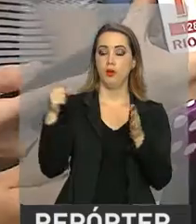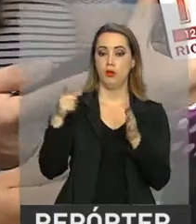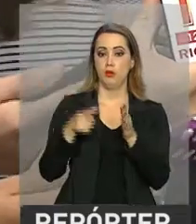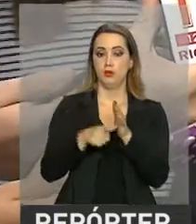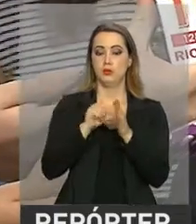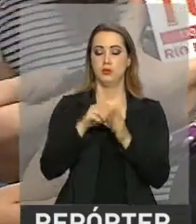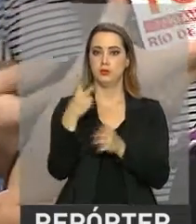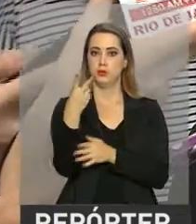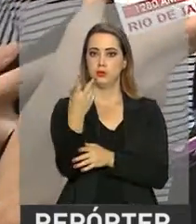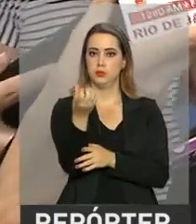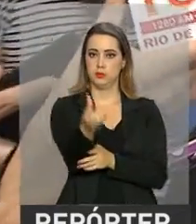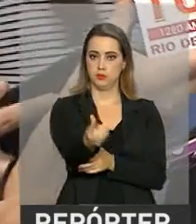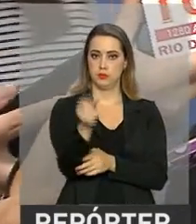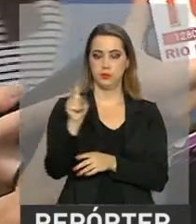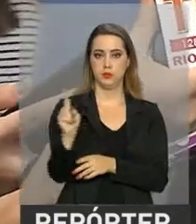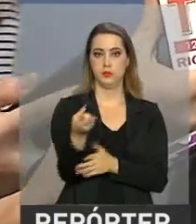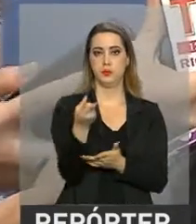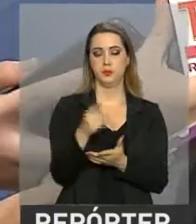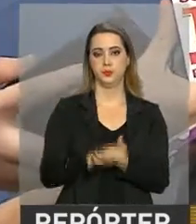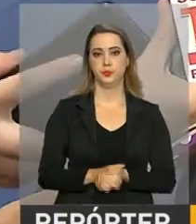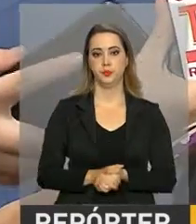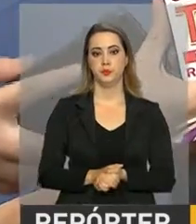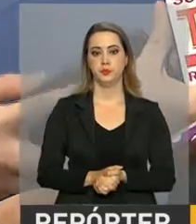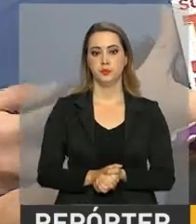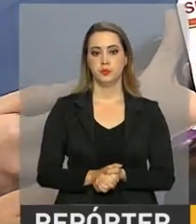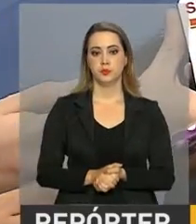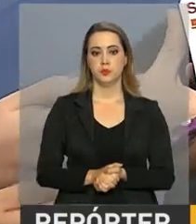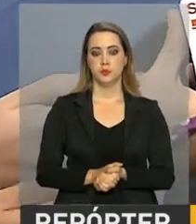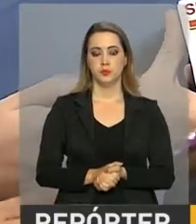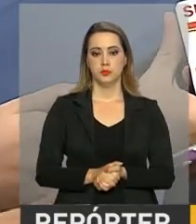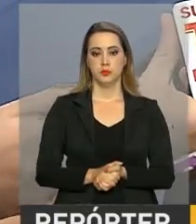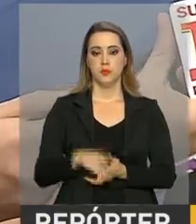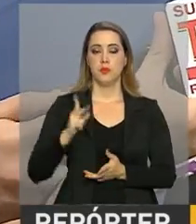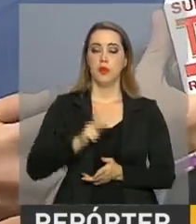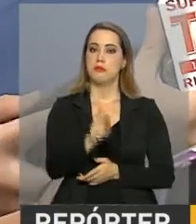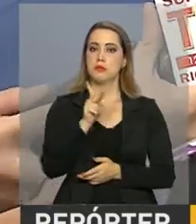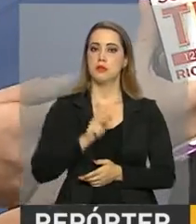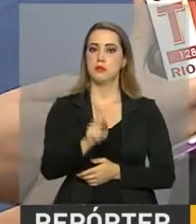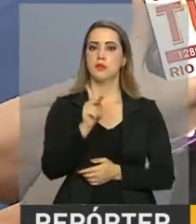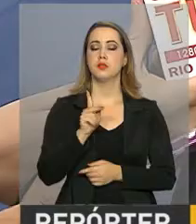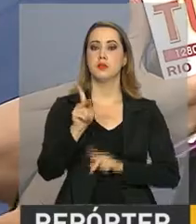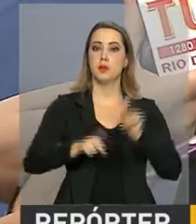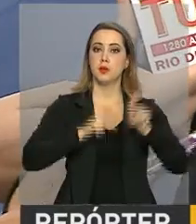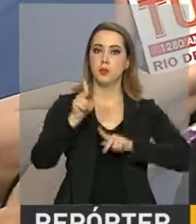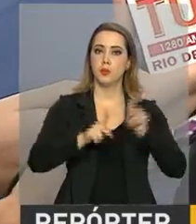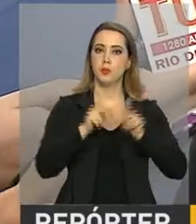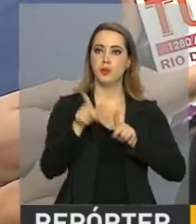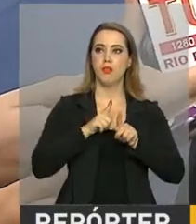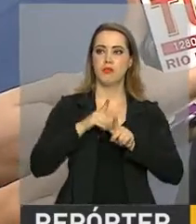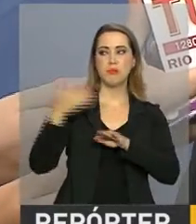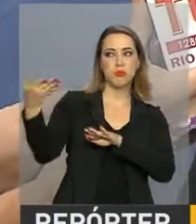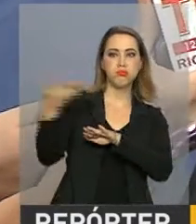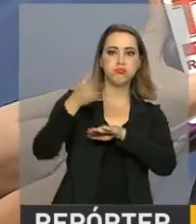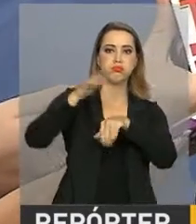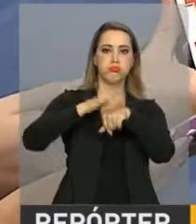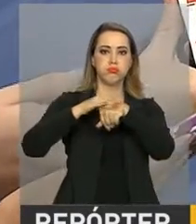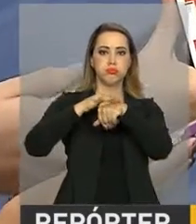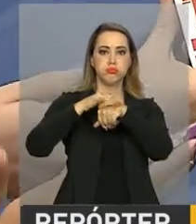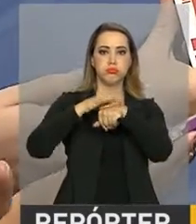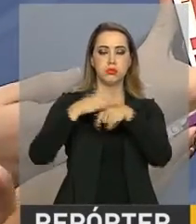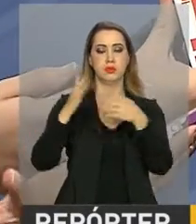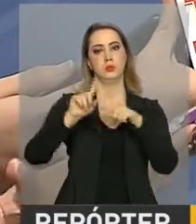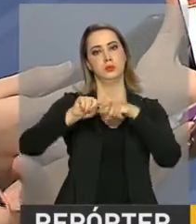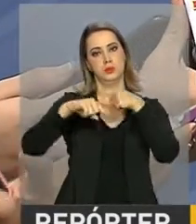mil. Toda vez que a população é atingida por uma dessas endemias, ela fica imune. Então, como chikungunya